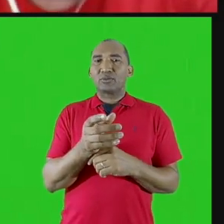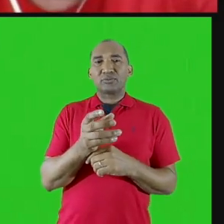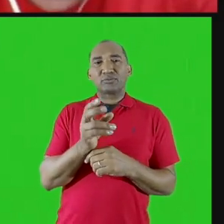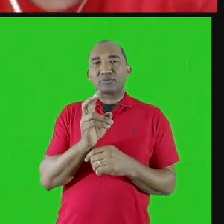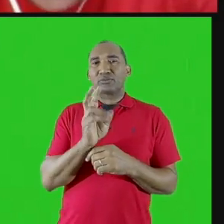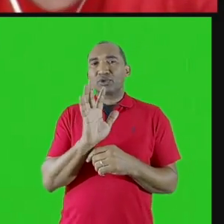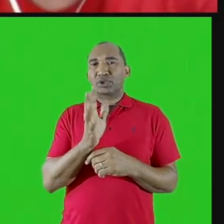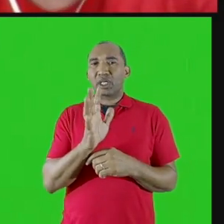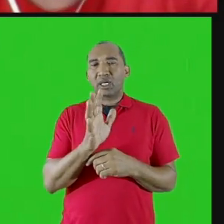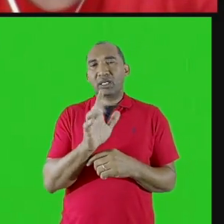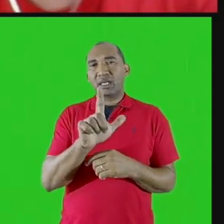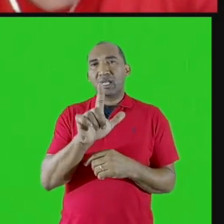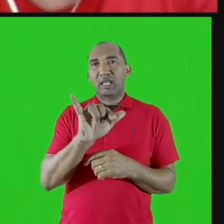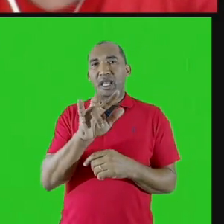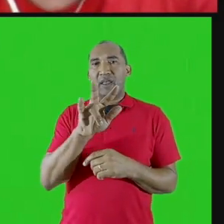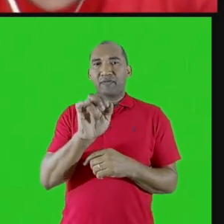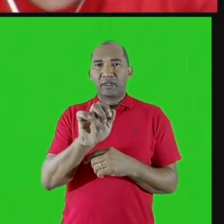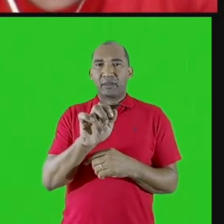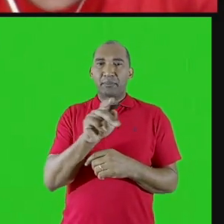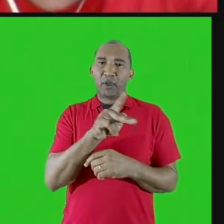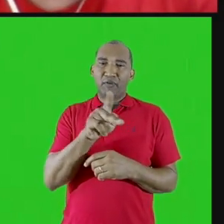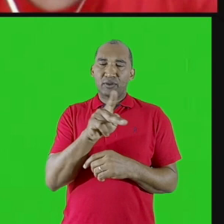professora Maílza